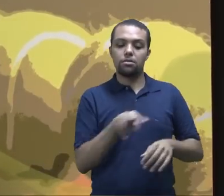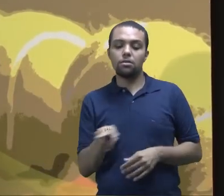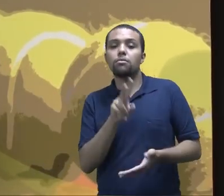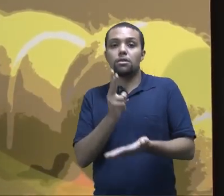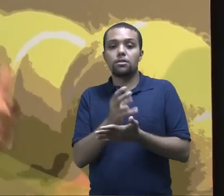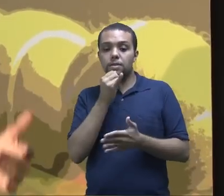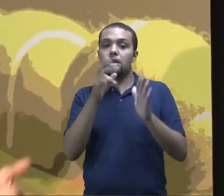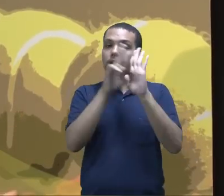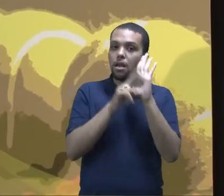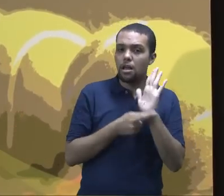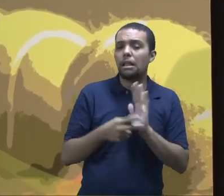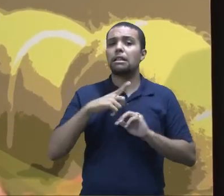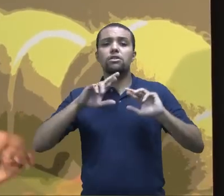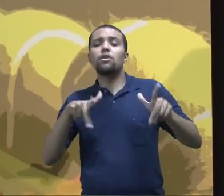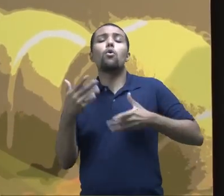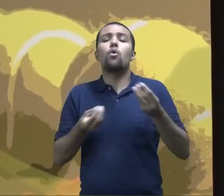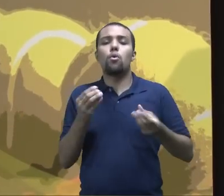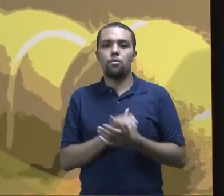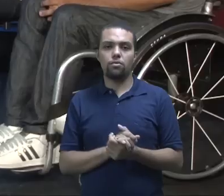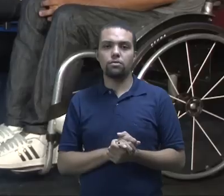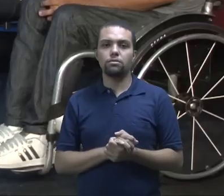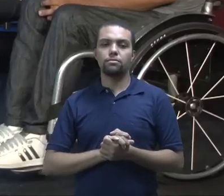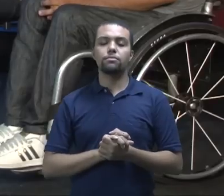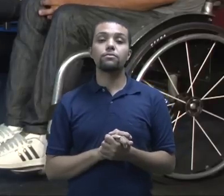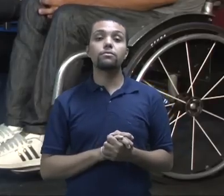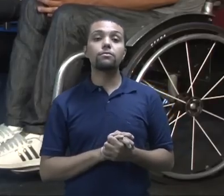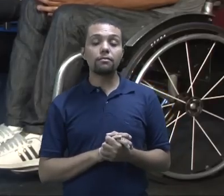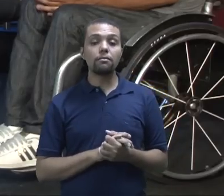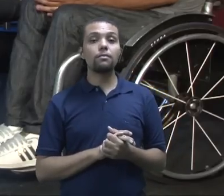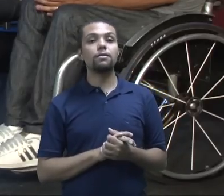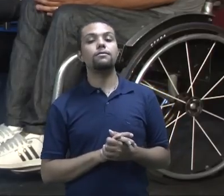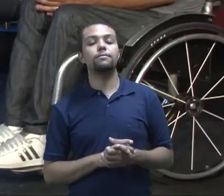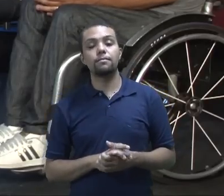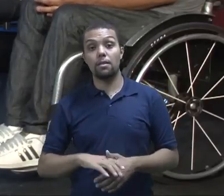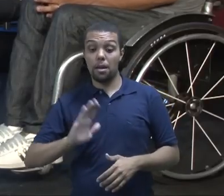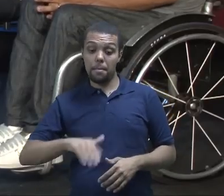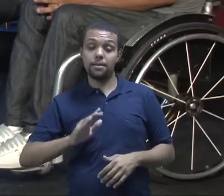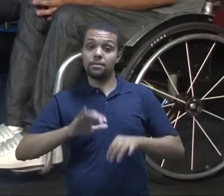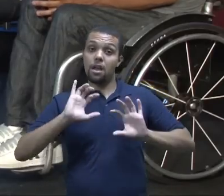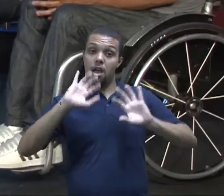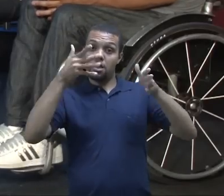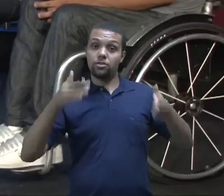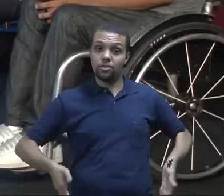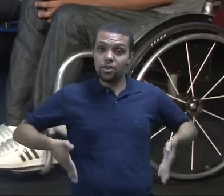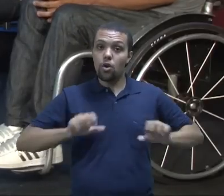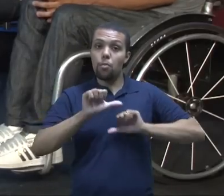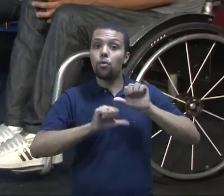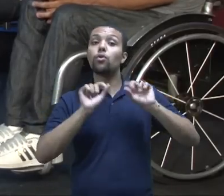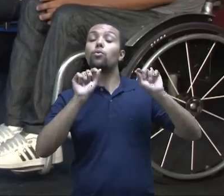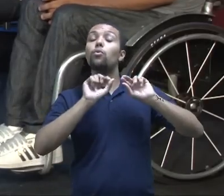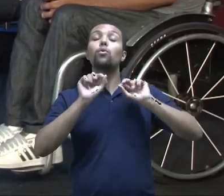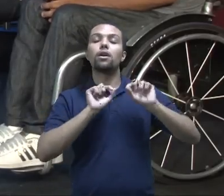basquete convencional? Mesmo em relação às regras, tem diferença? É, em basquete em cadeira de rodas, o que